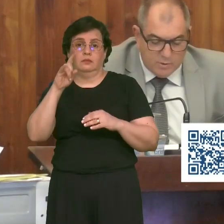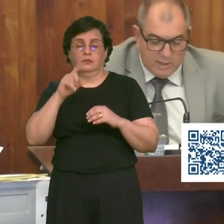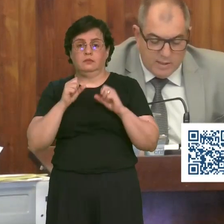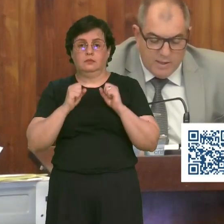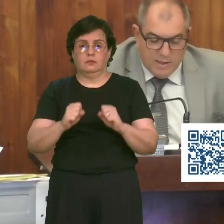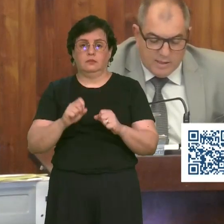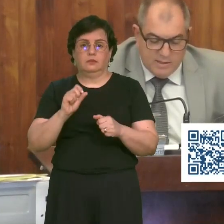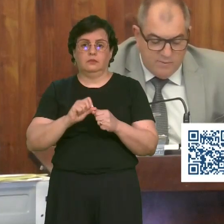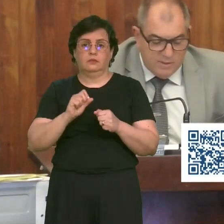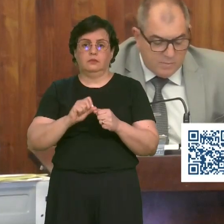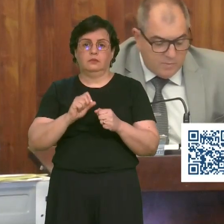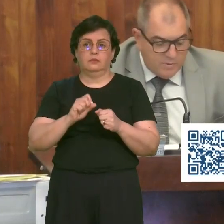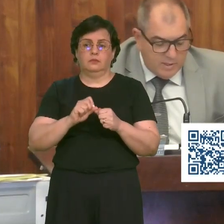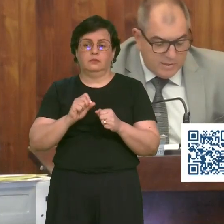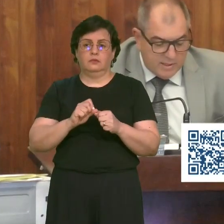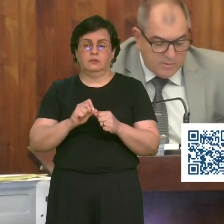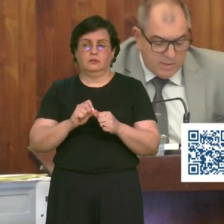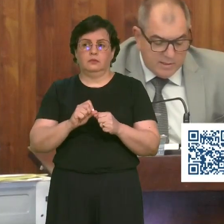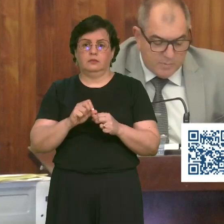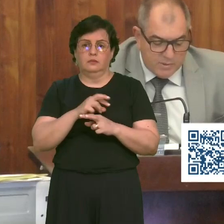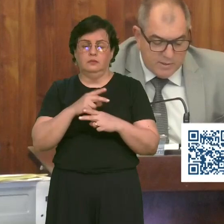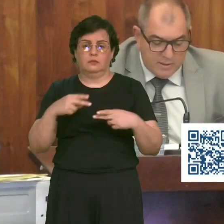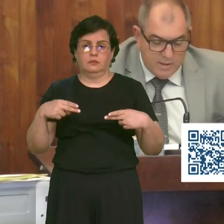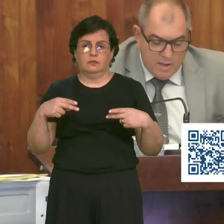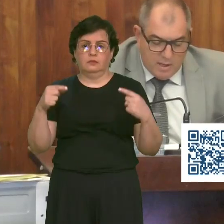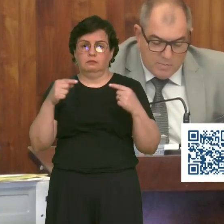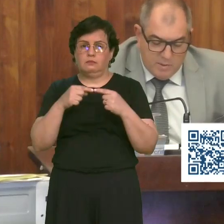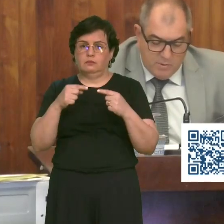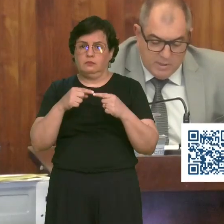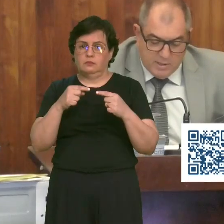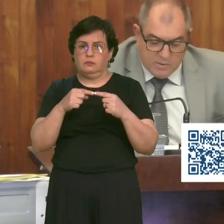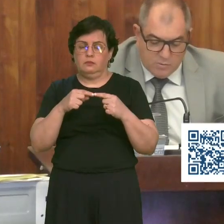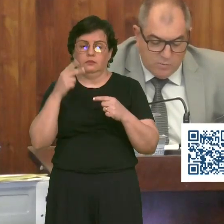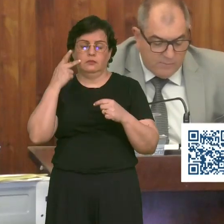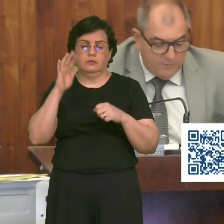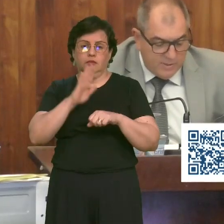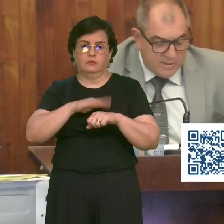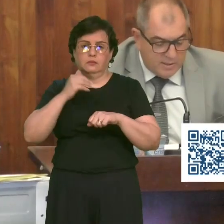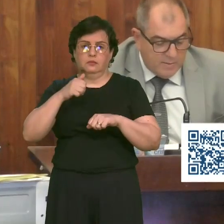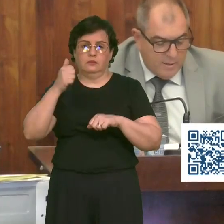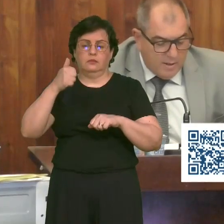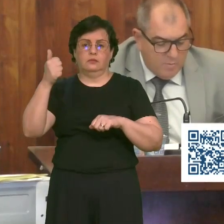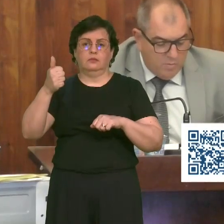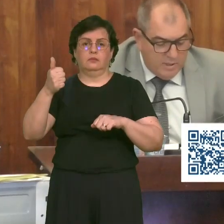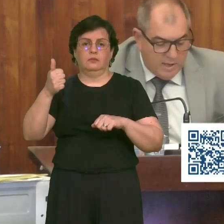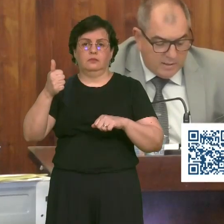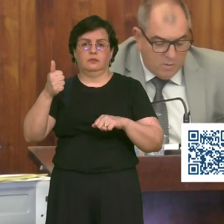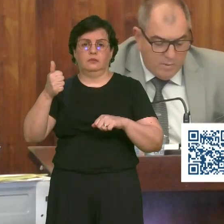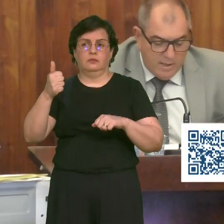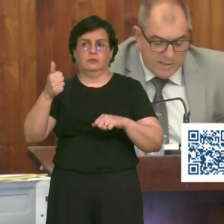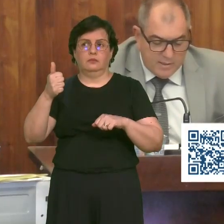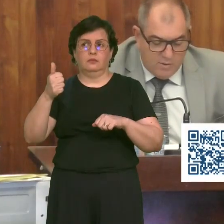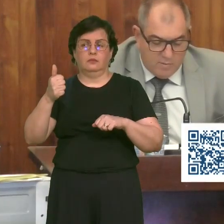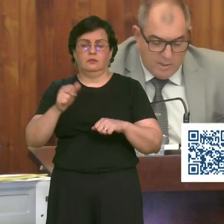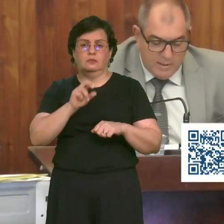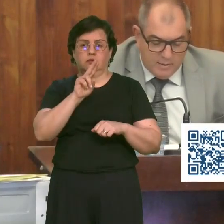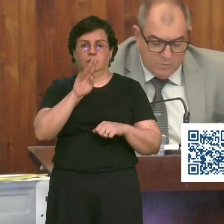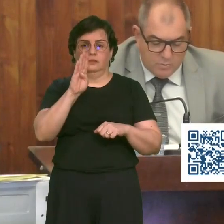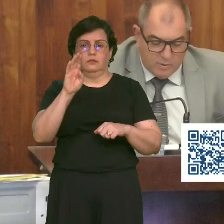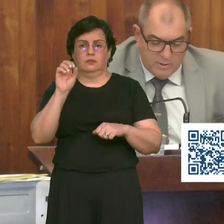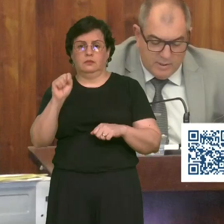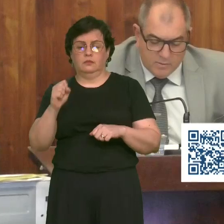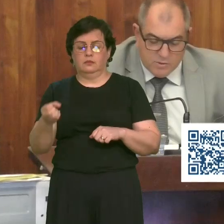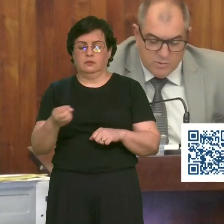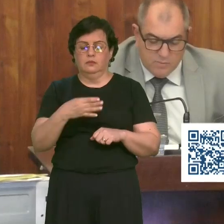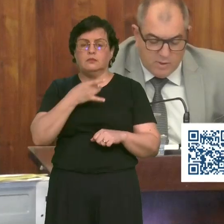de adotar as devidas providências relacionadas a proceder as melhorias na estrutura física e mobiliária da UBS Nova Marília